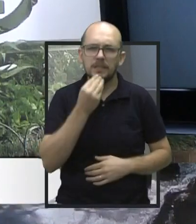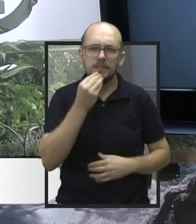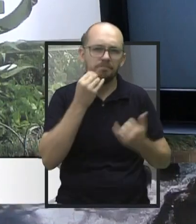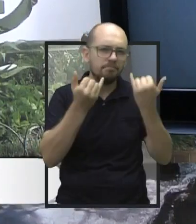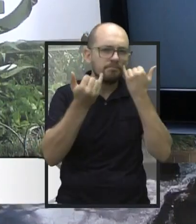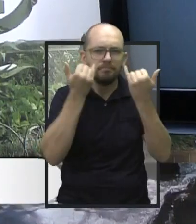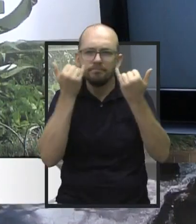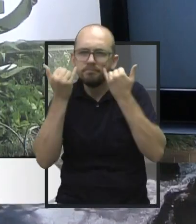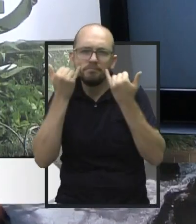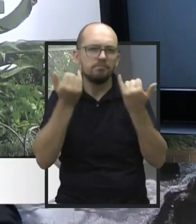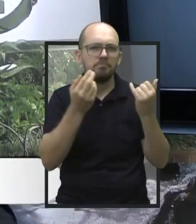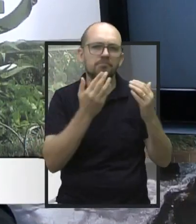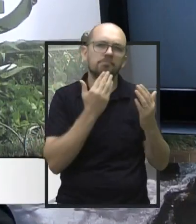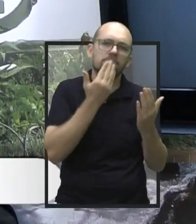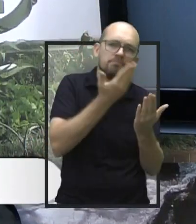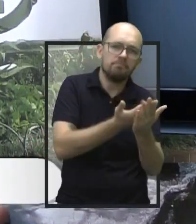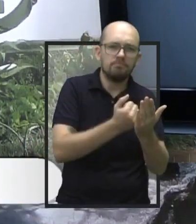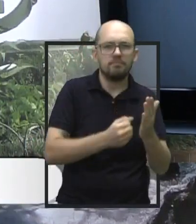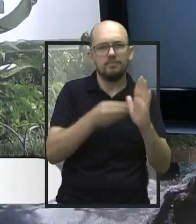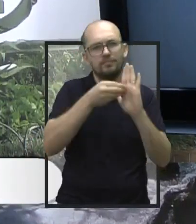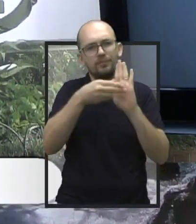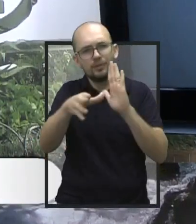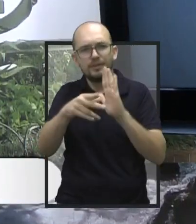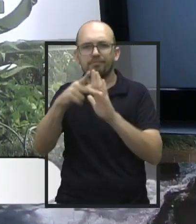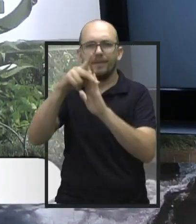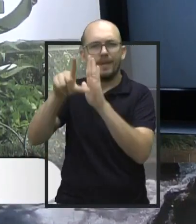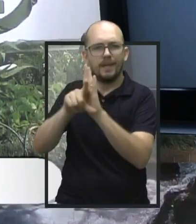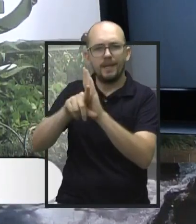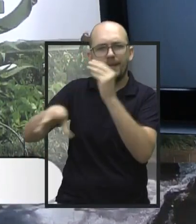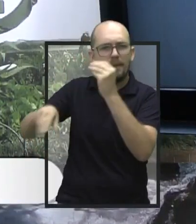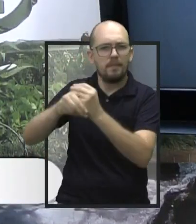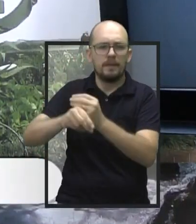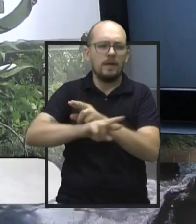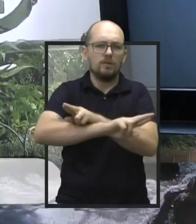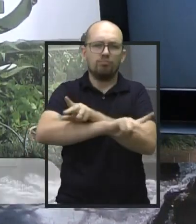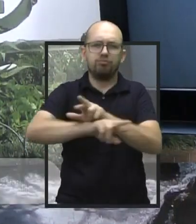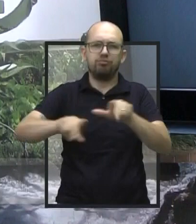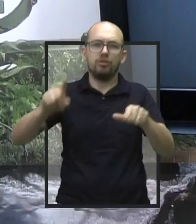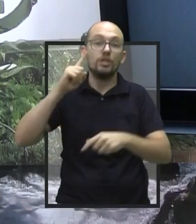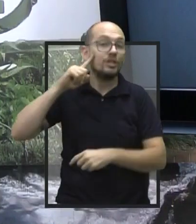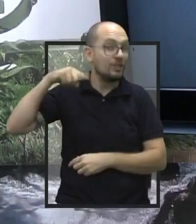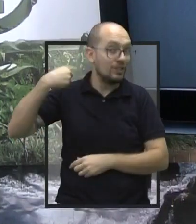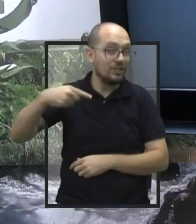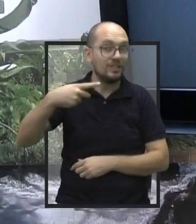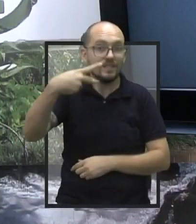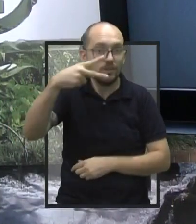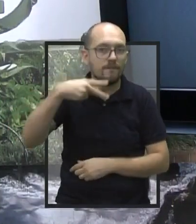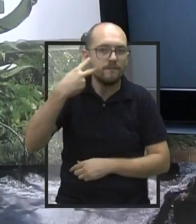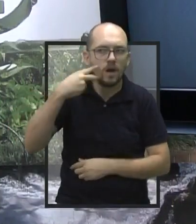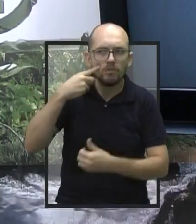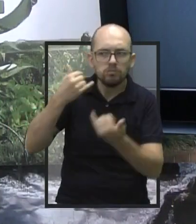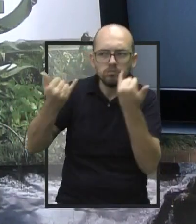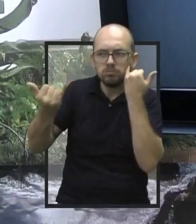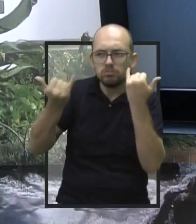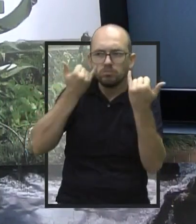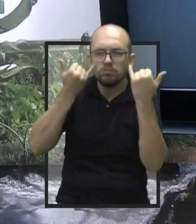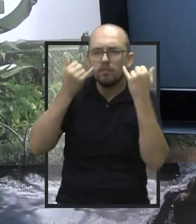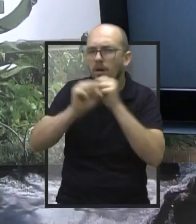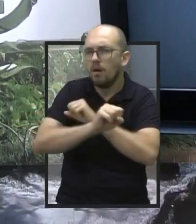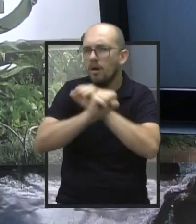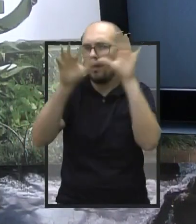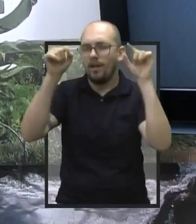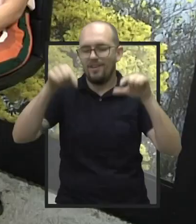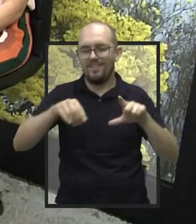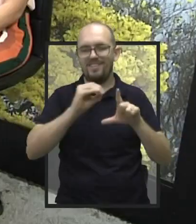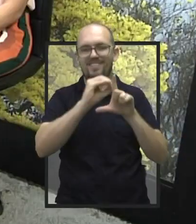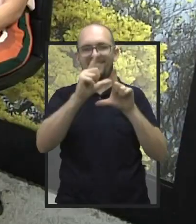Requerimentos, indicações, projetos de lei, emendas parlamentares, enfim. O dia a dia do seu parlamentar passado a limpo aqui na TV